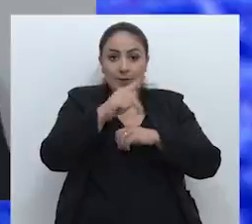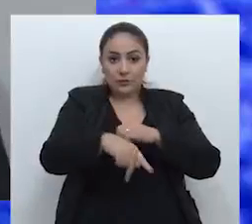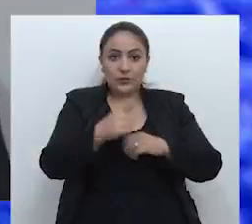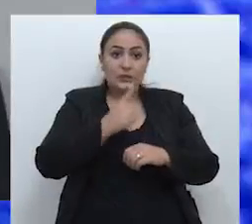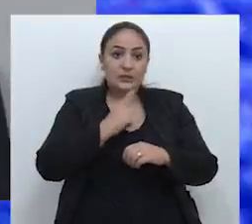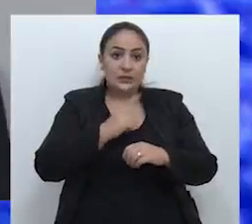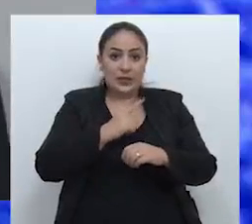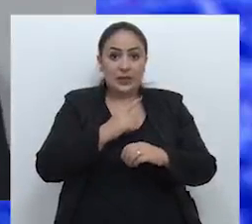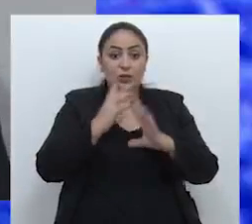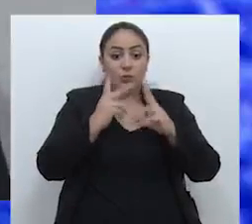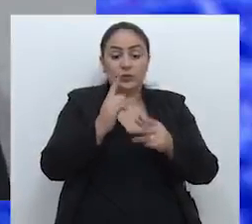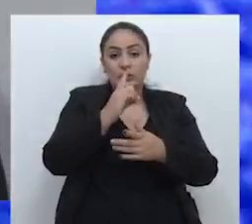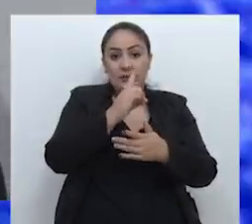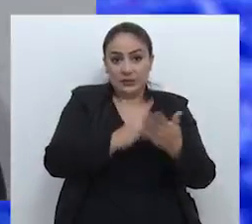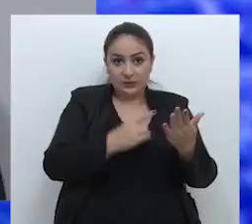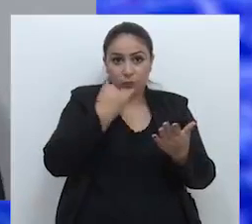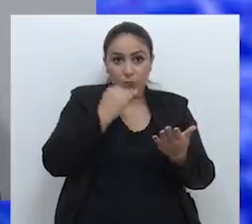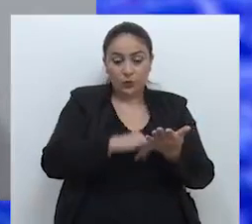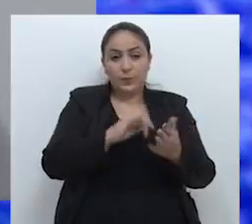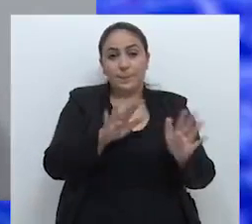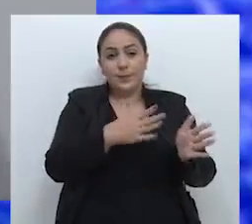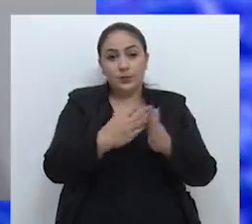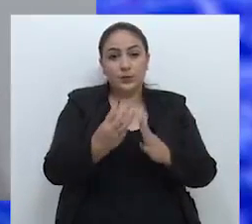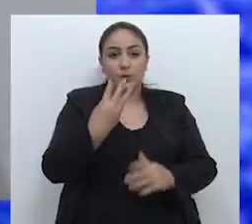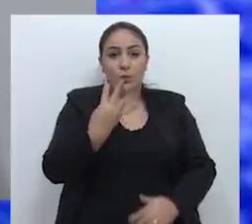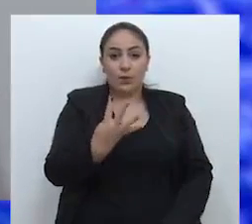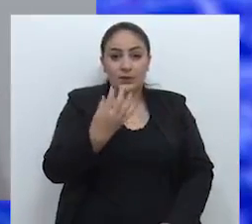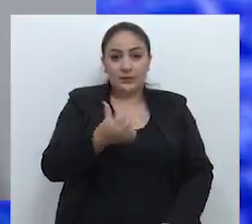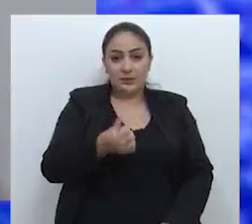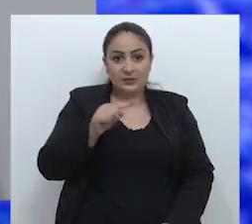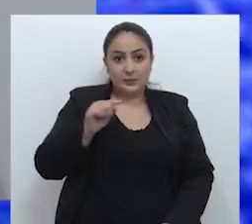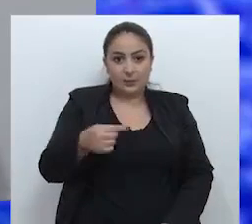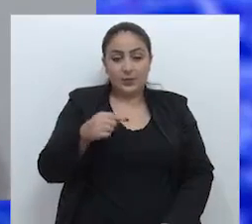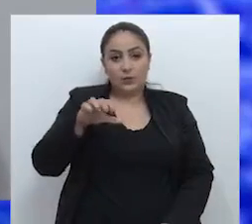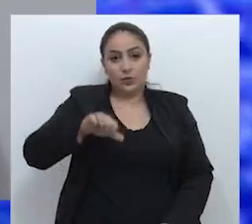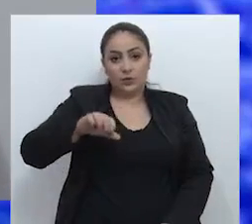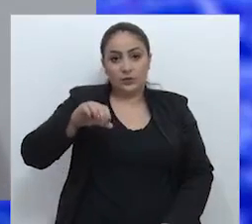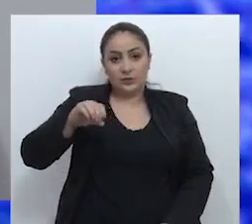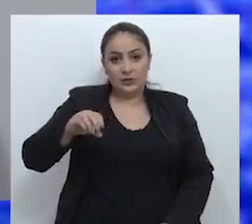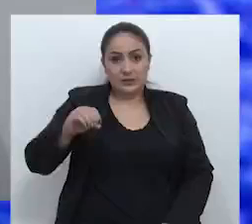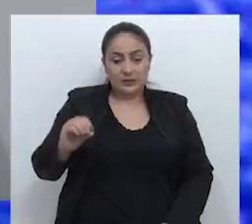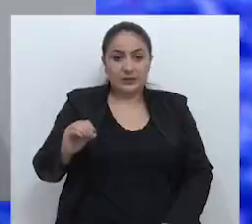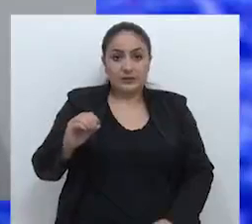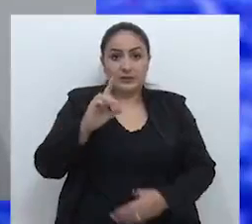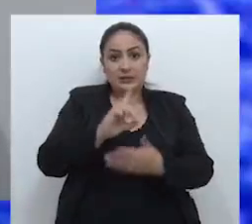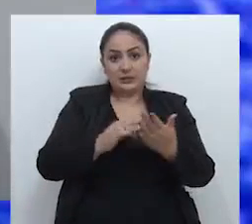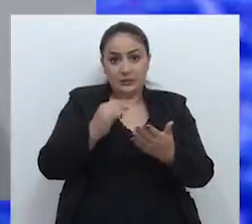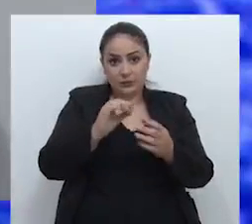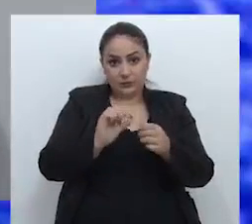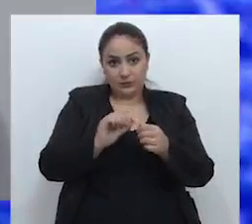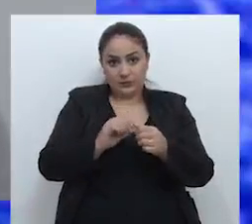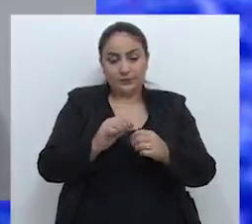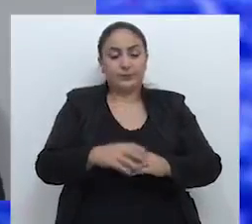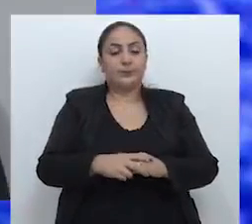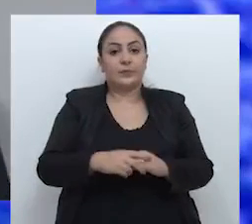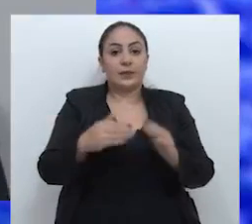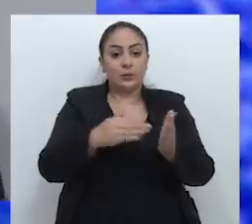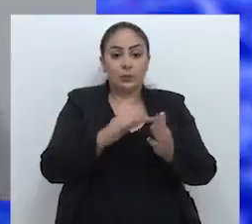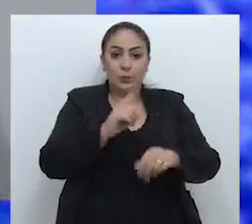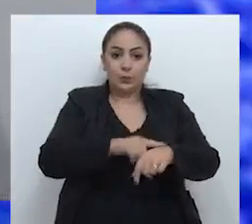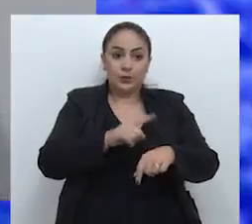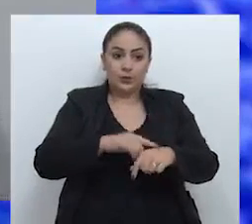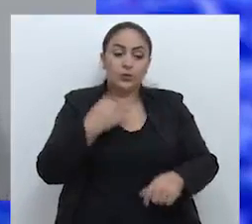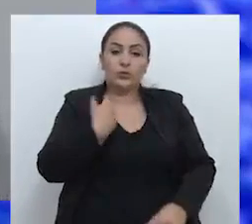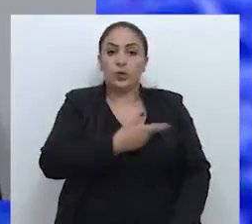especificamente, conta com a maioria dessas declarações. Aproximadamente 46.900 declarações são esperadas. Até o momento,